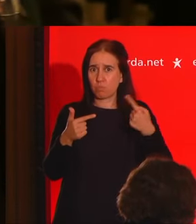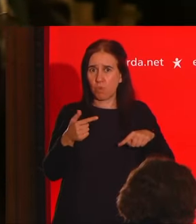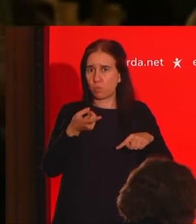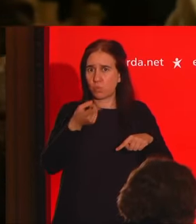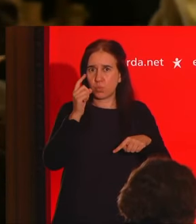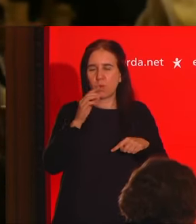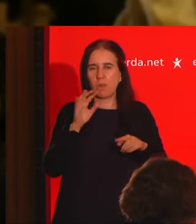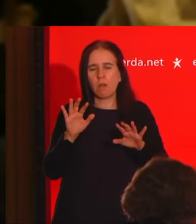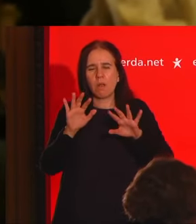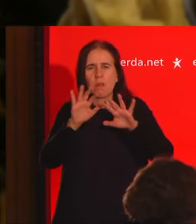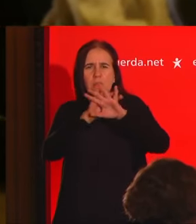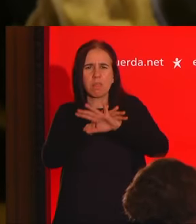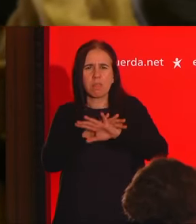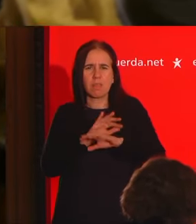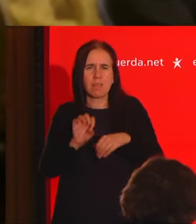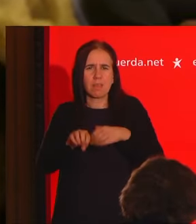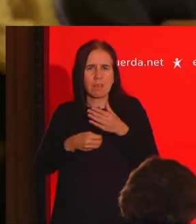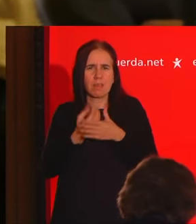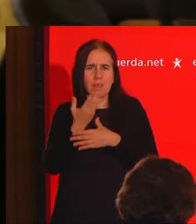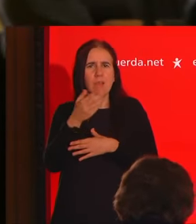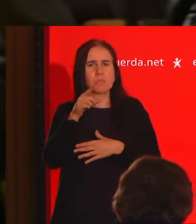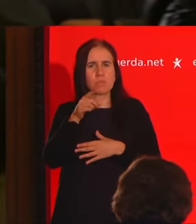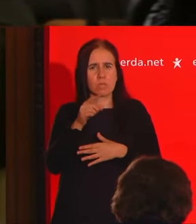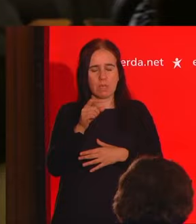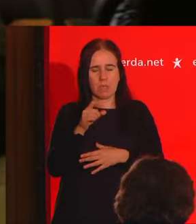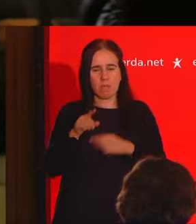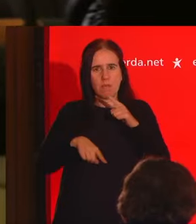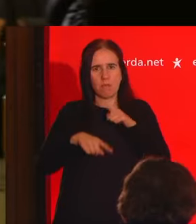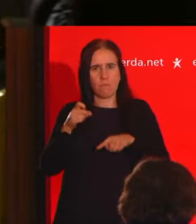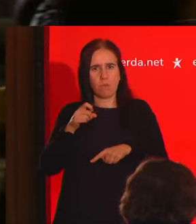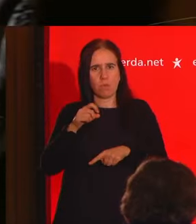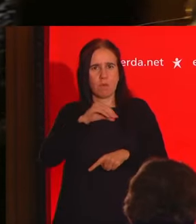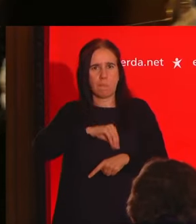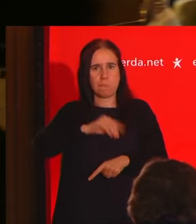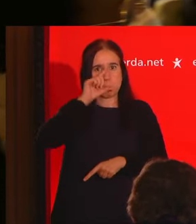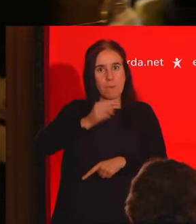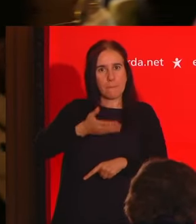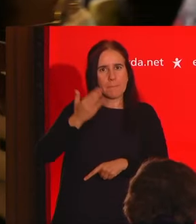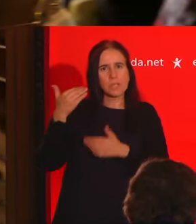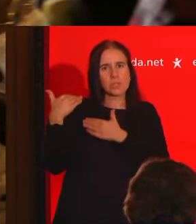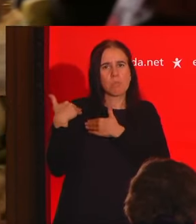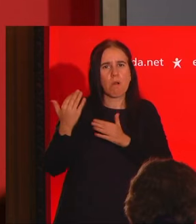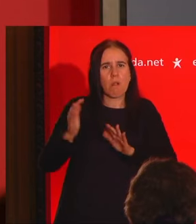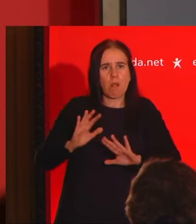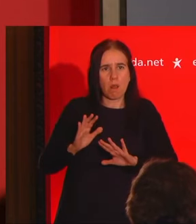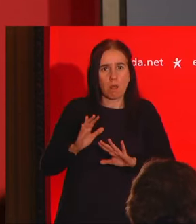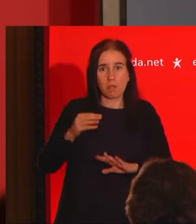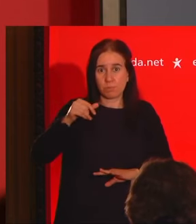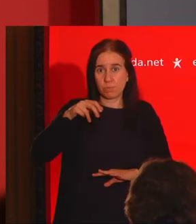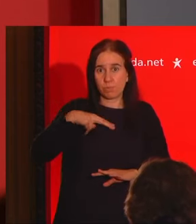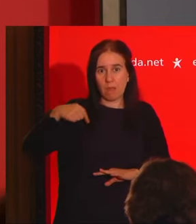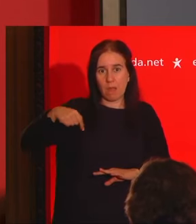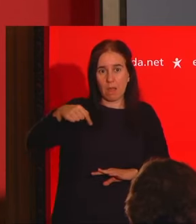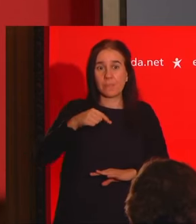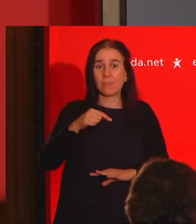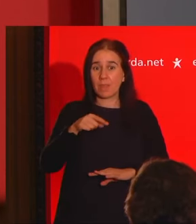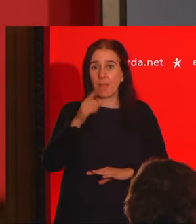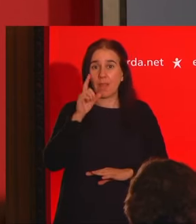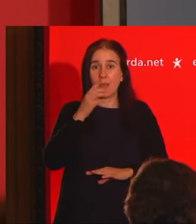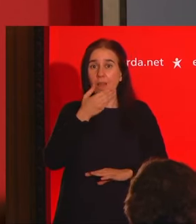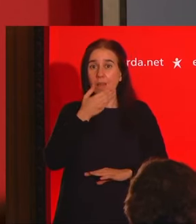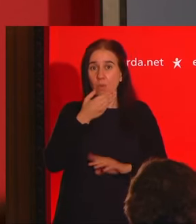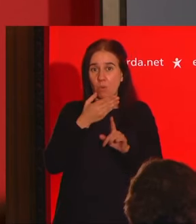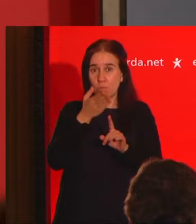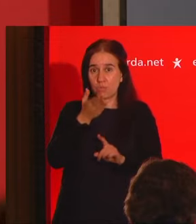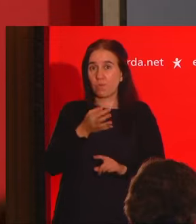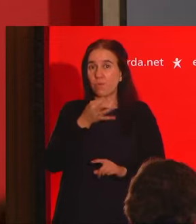névoa difusa que permeia a fuga de quem mais tem às suas responsabilidades. Há em Portugal, a Ana Gomes já falou disto,